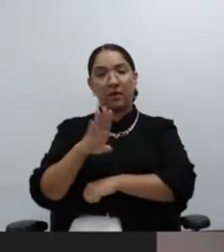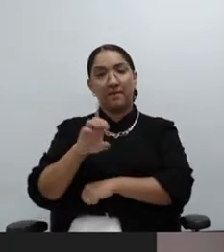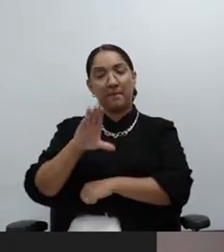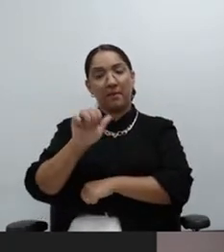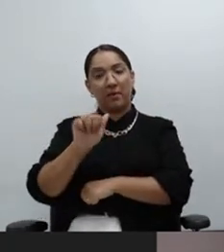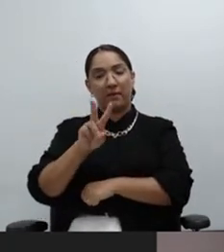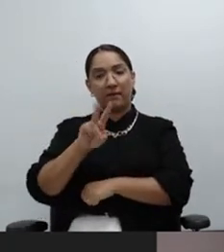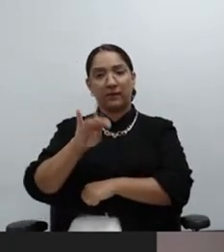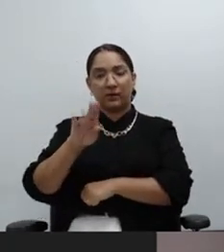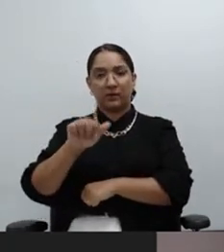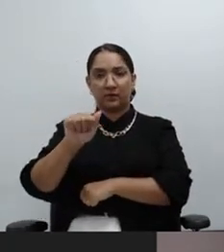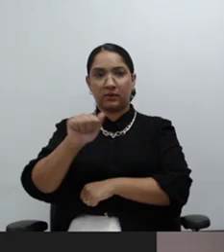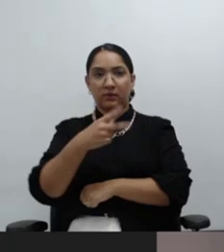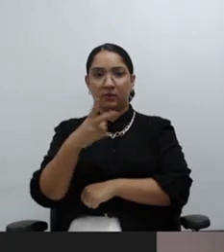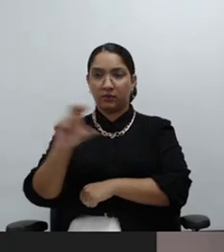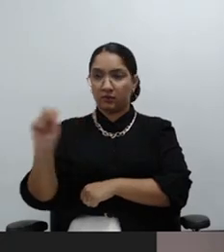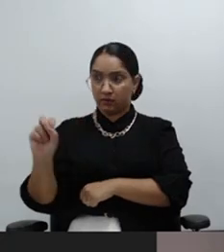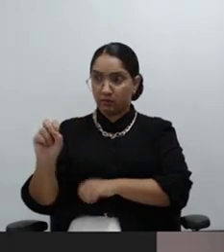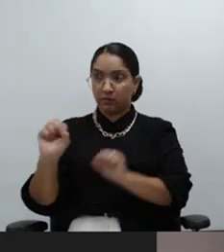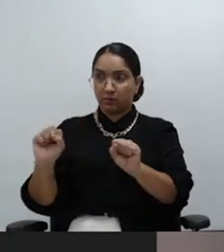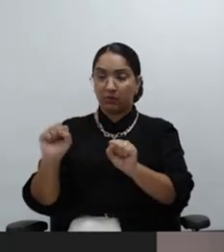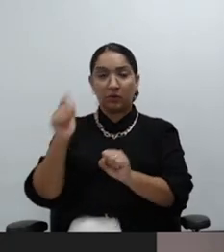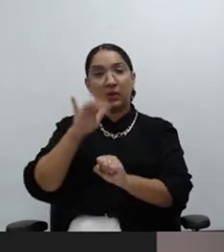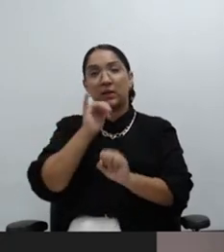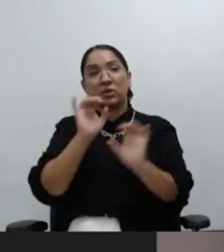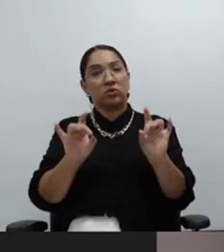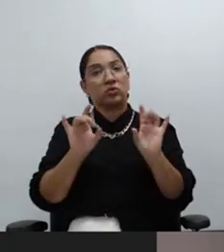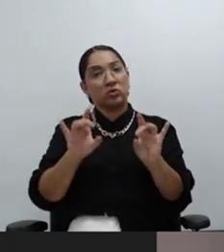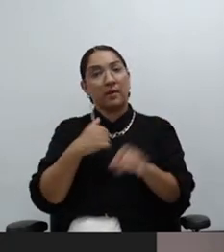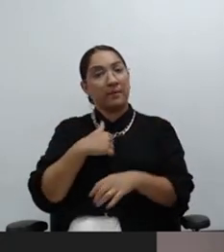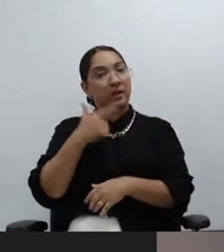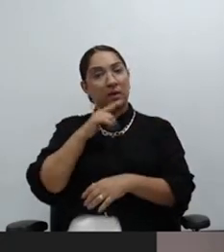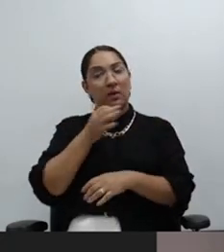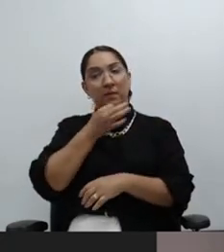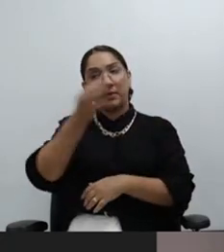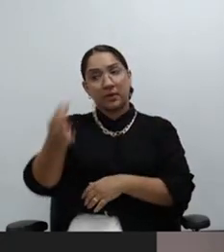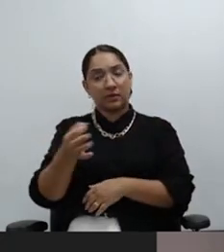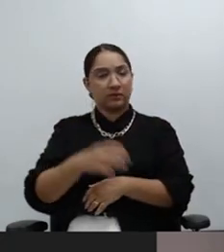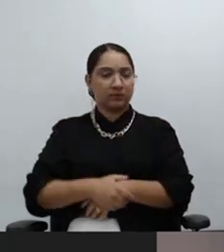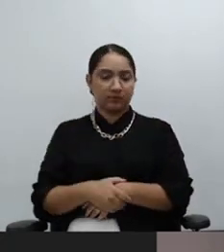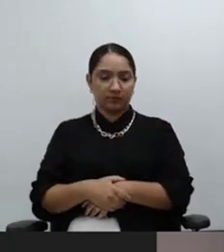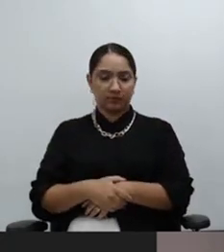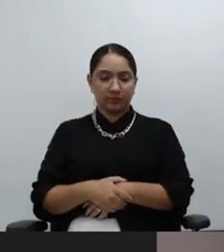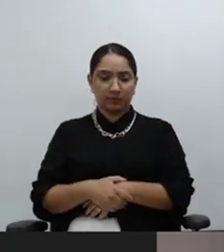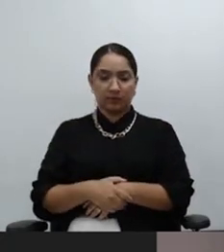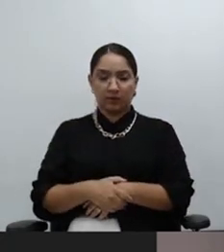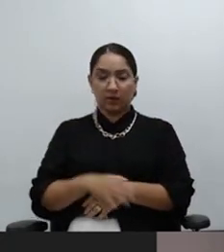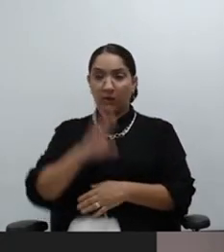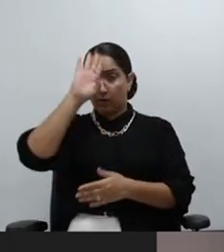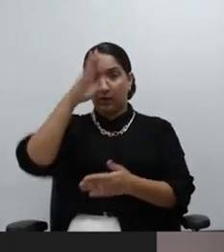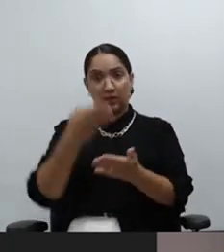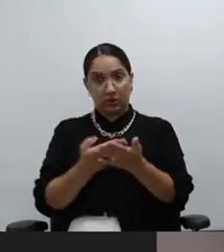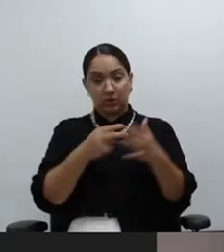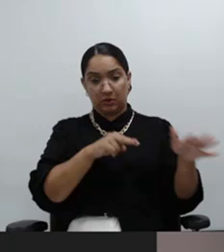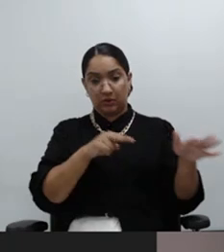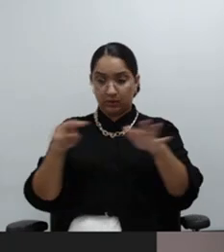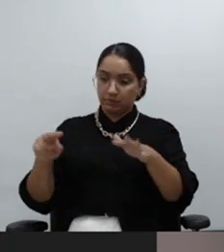saída parecida com essa. Fica aqui só a minha manifestação, e aí acredito que no decorrer da semana a gente